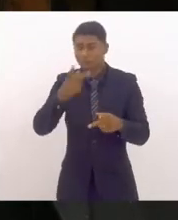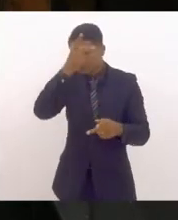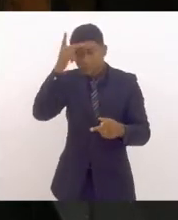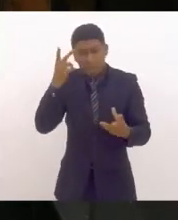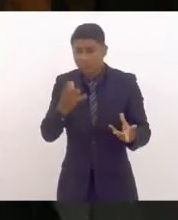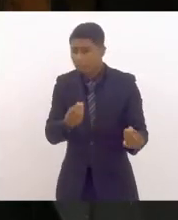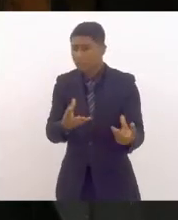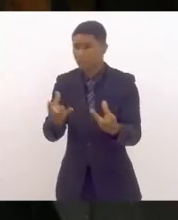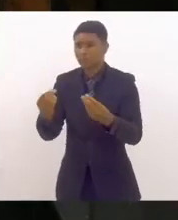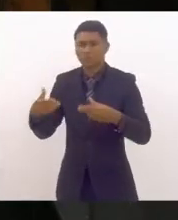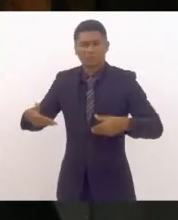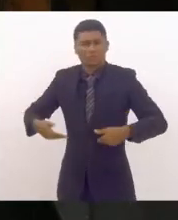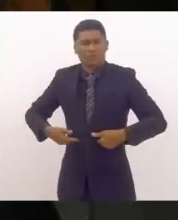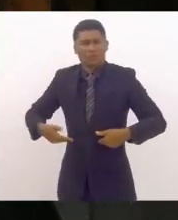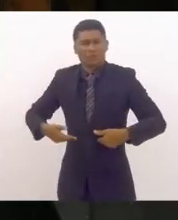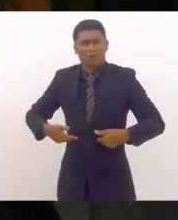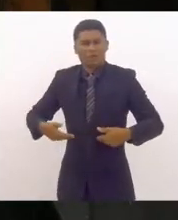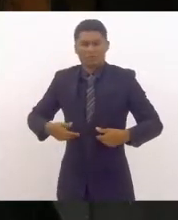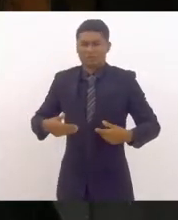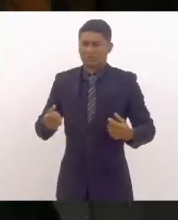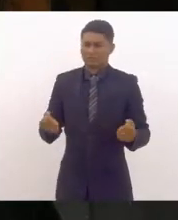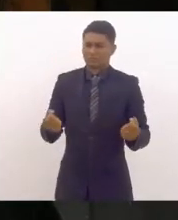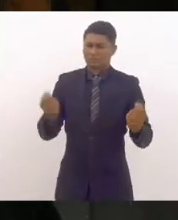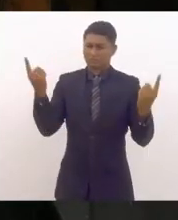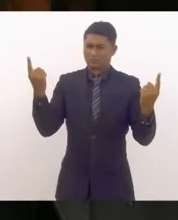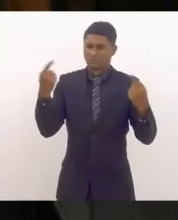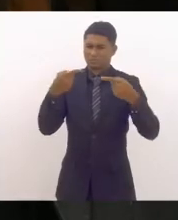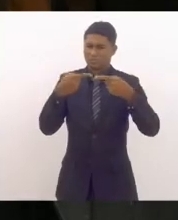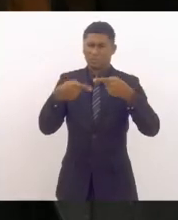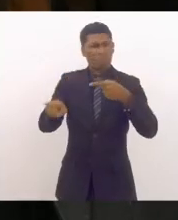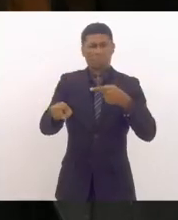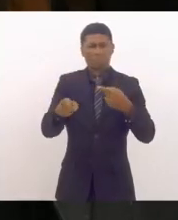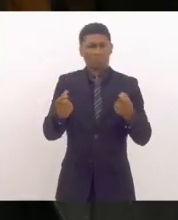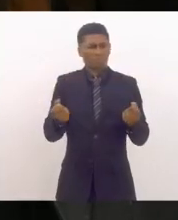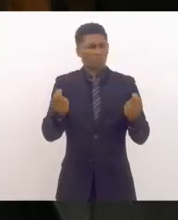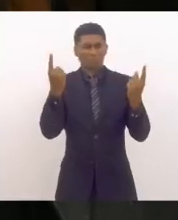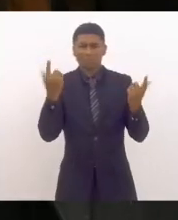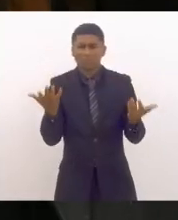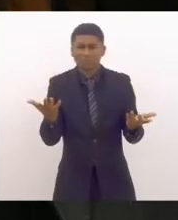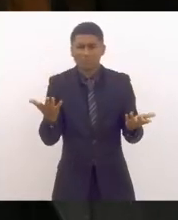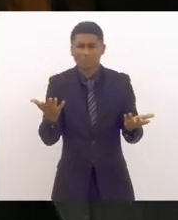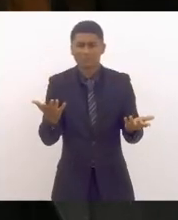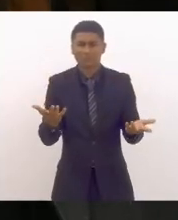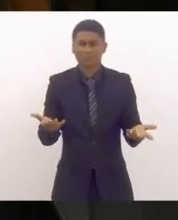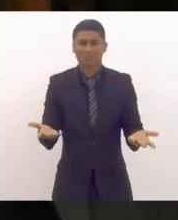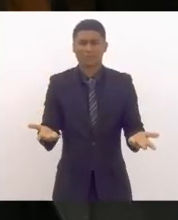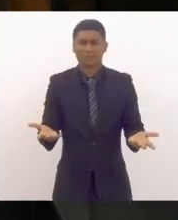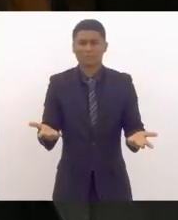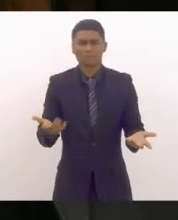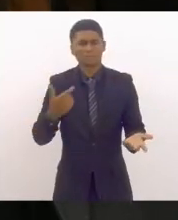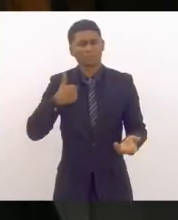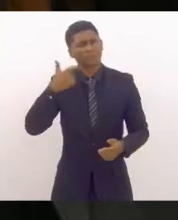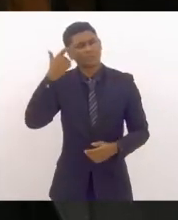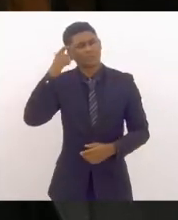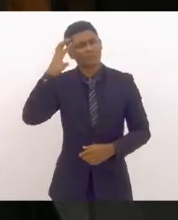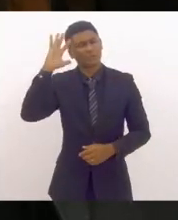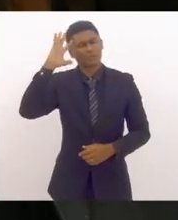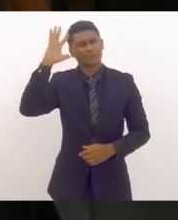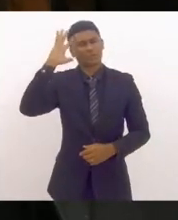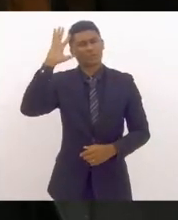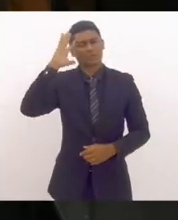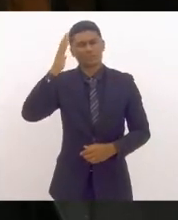fome Ah eu não acredito que seja possível imaginar